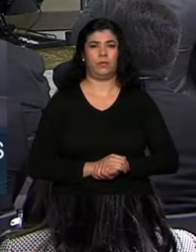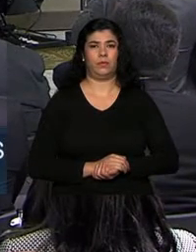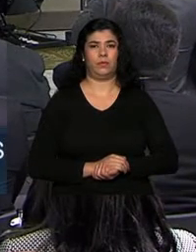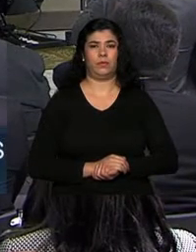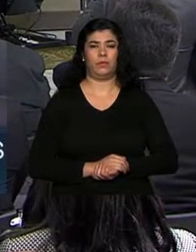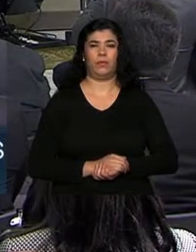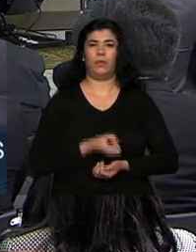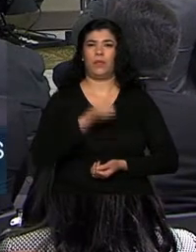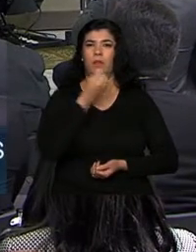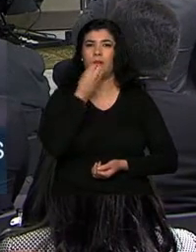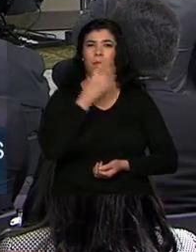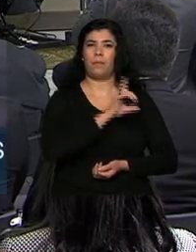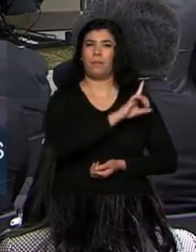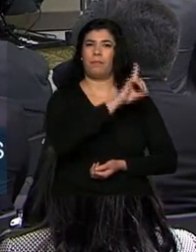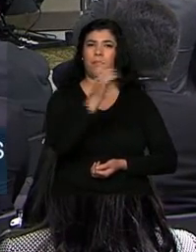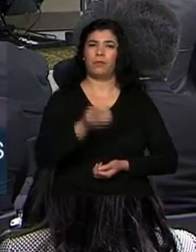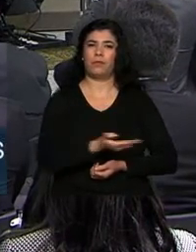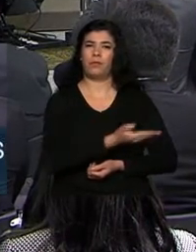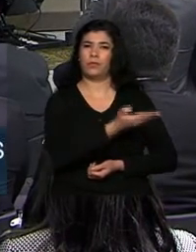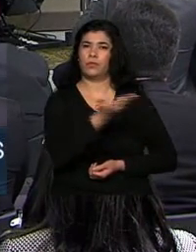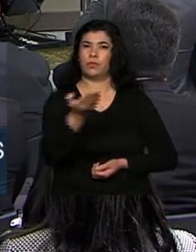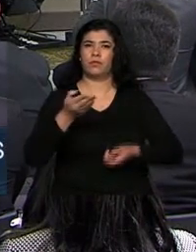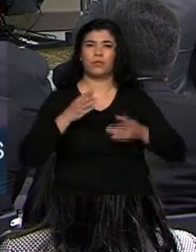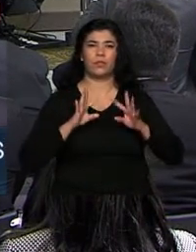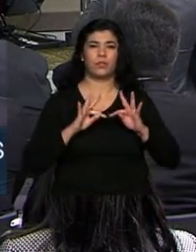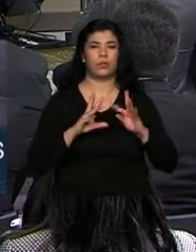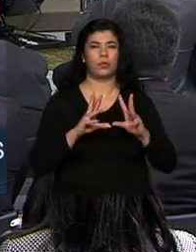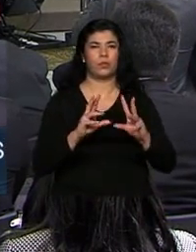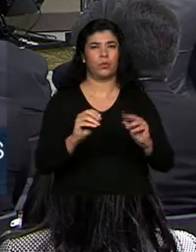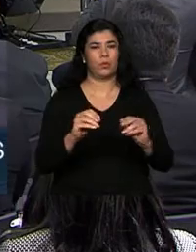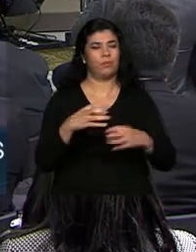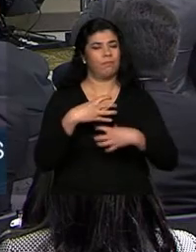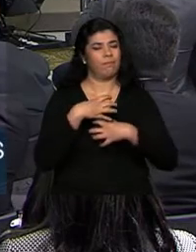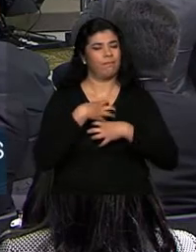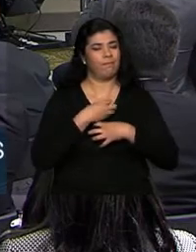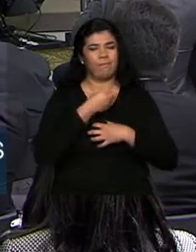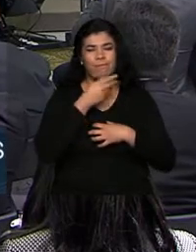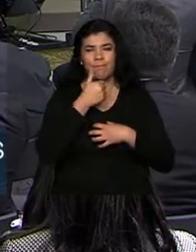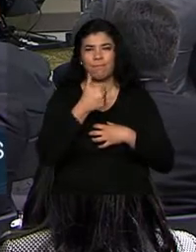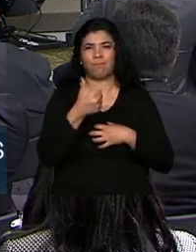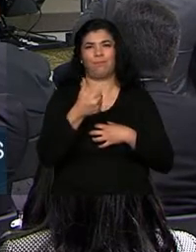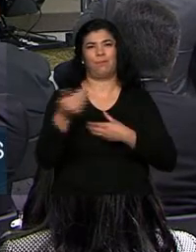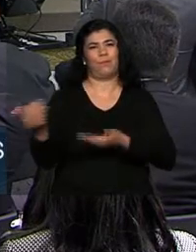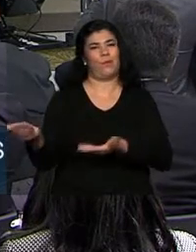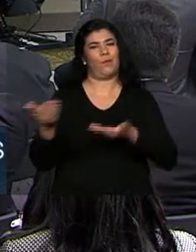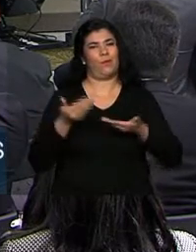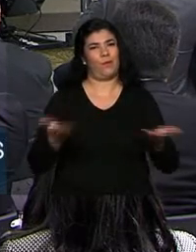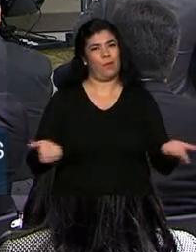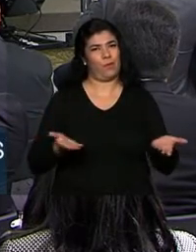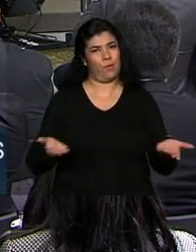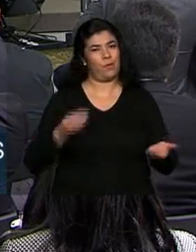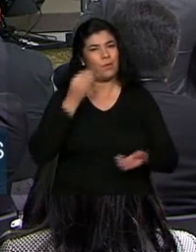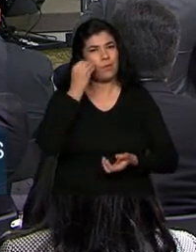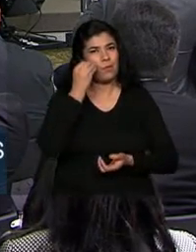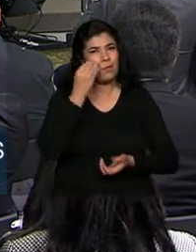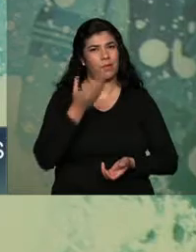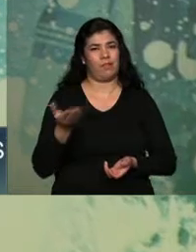Bom dia a todos e a todas. É um imenso prazer estar aqui e traz